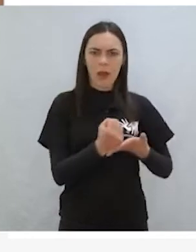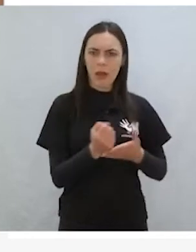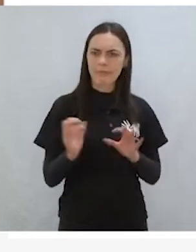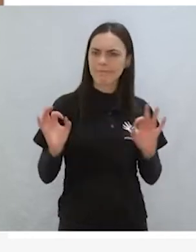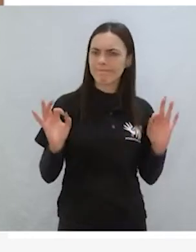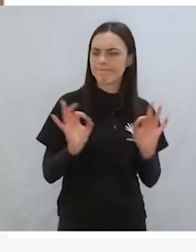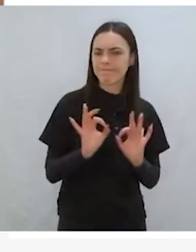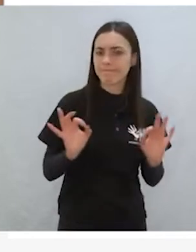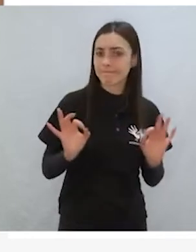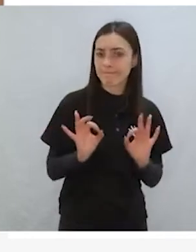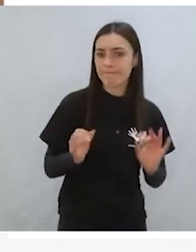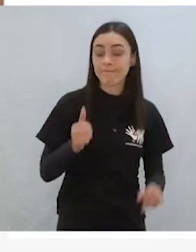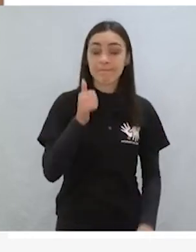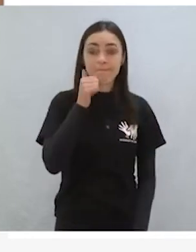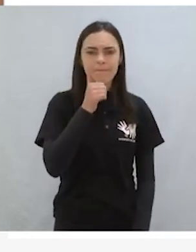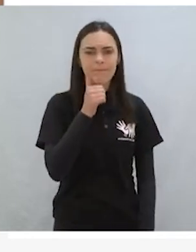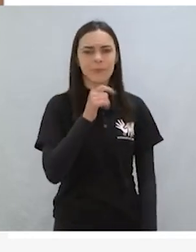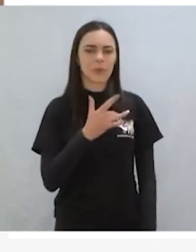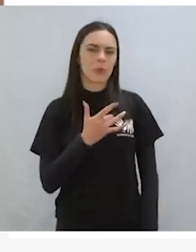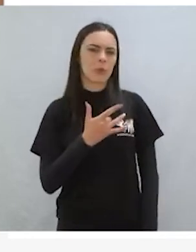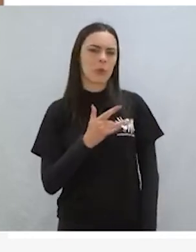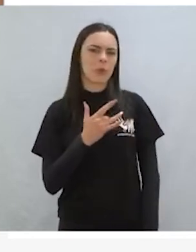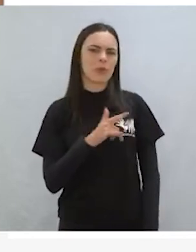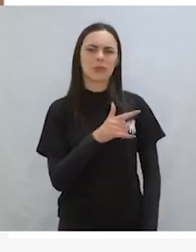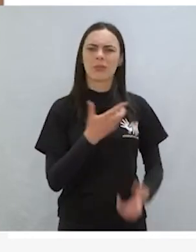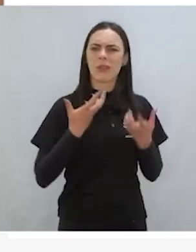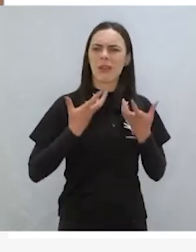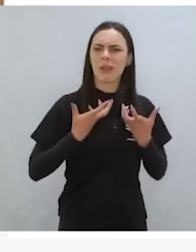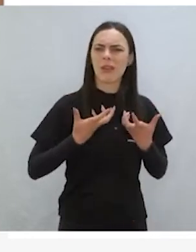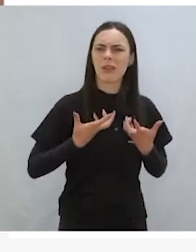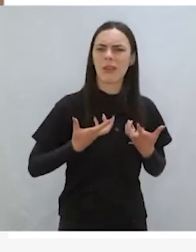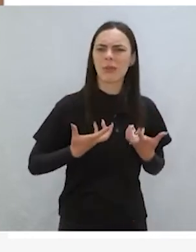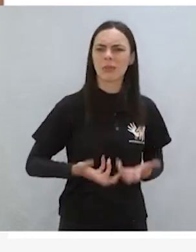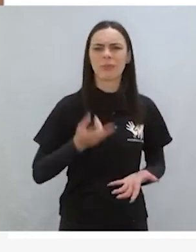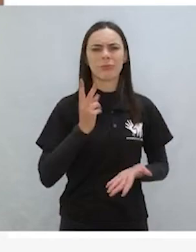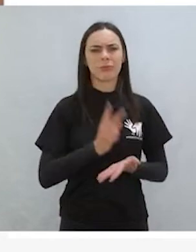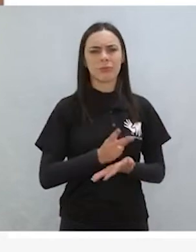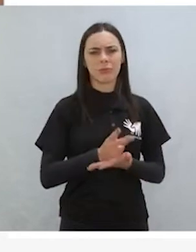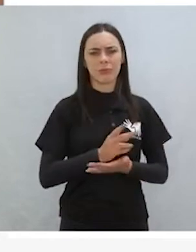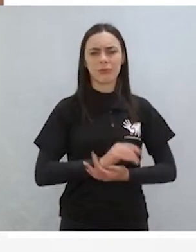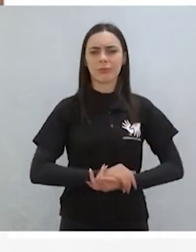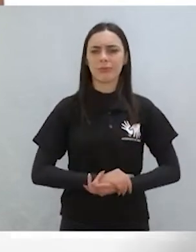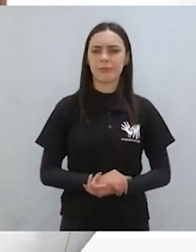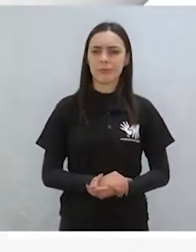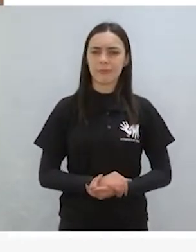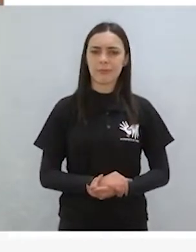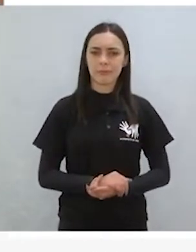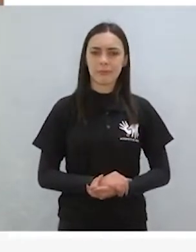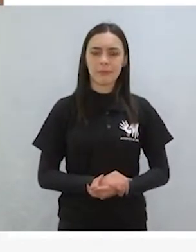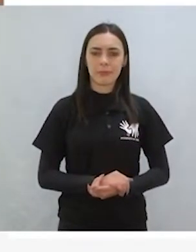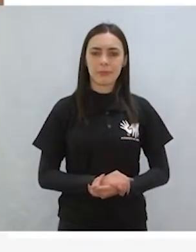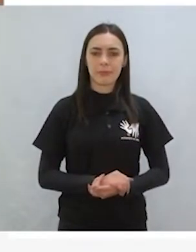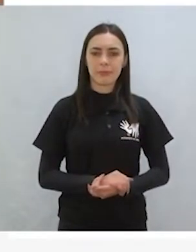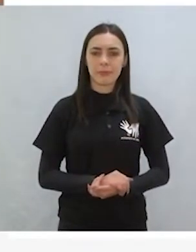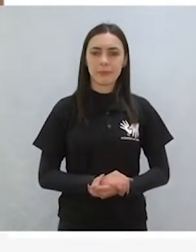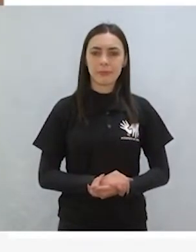em nada. A pobre moça vivia exausta.